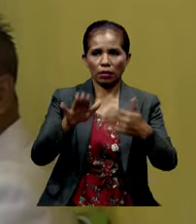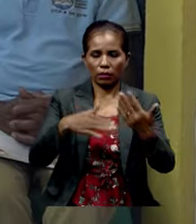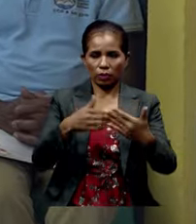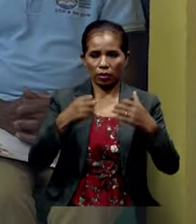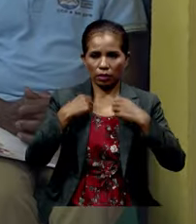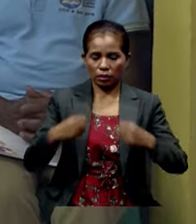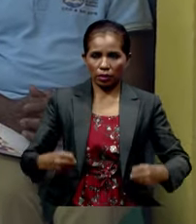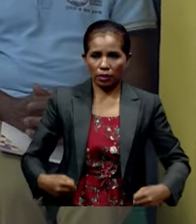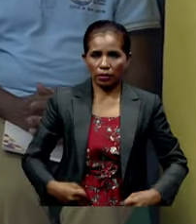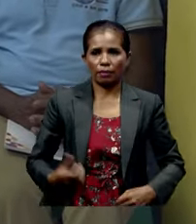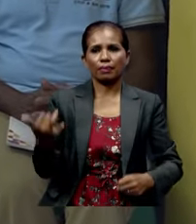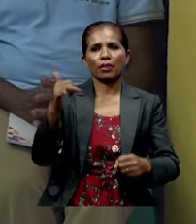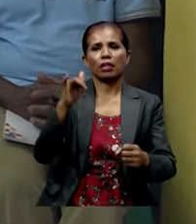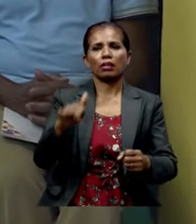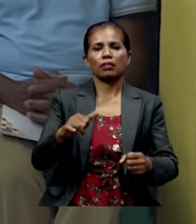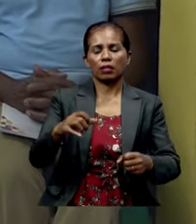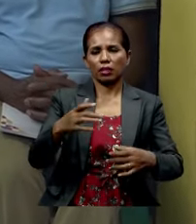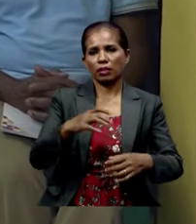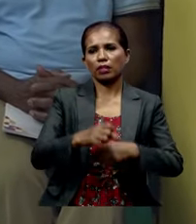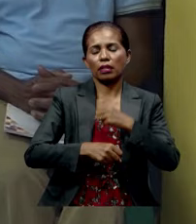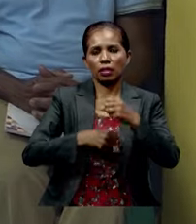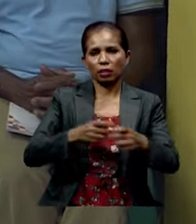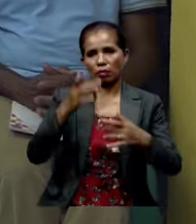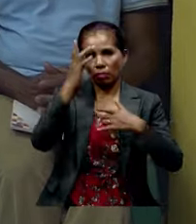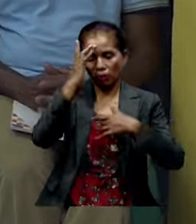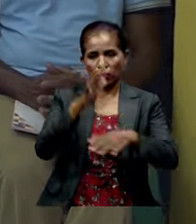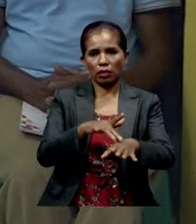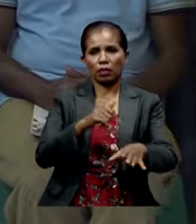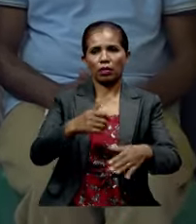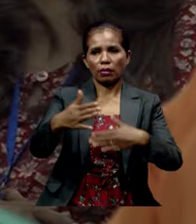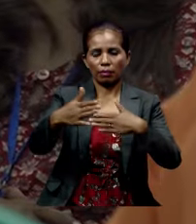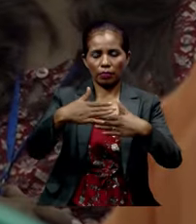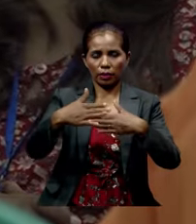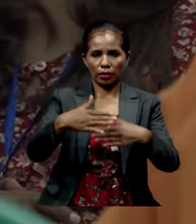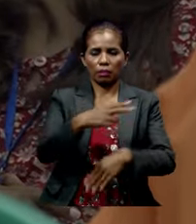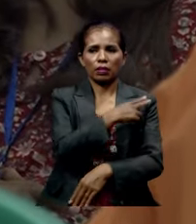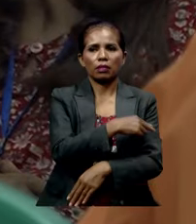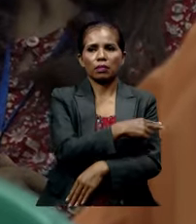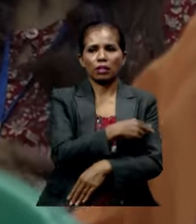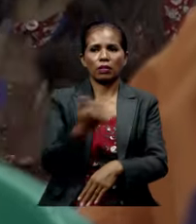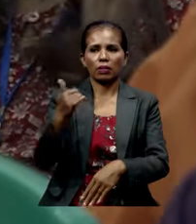saudi no sira nebe sofre moras kontagiosas bele hak besikan ba sentro saudi sira